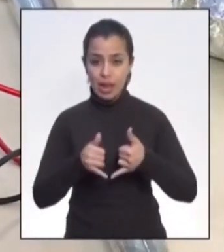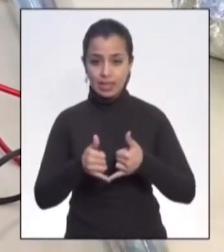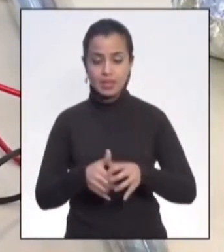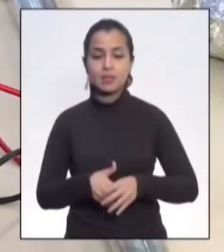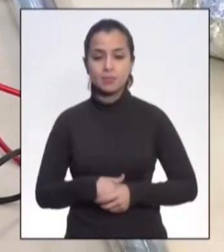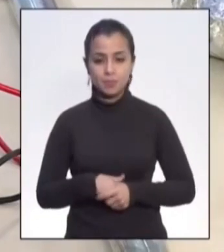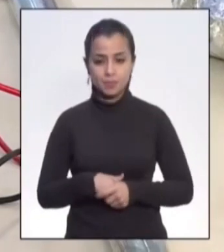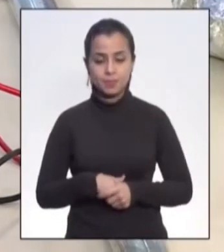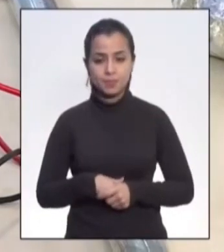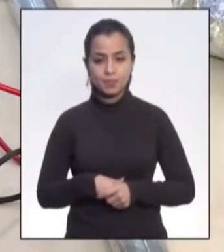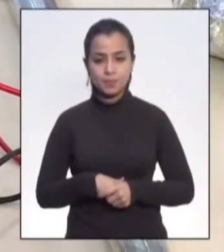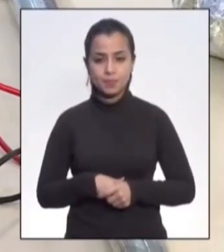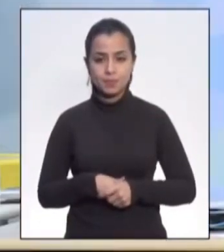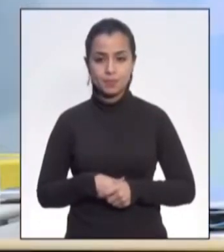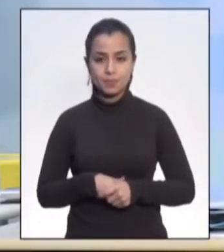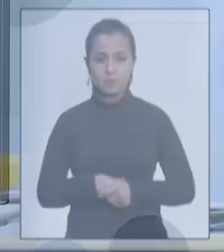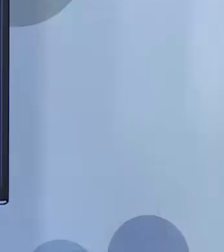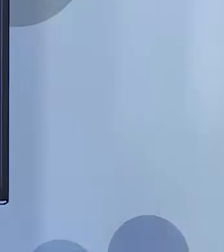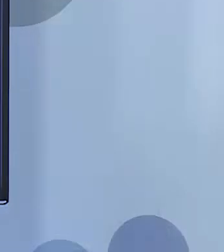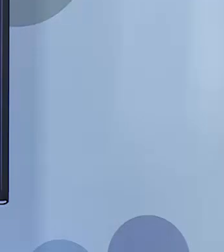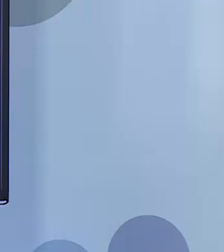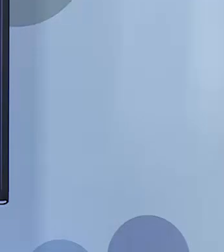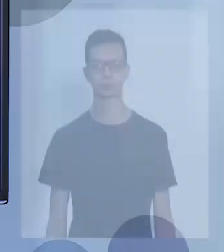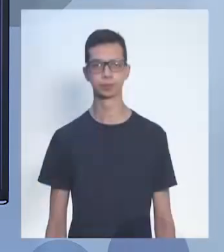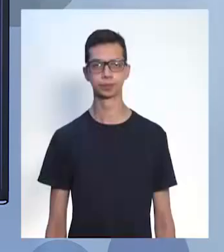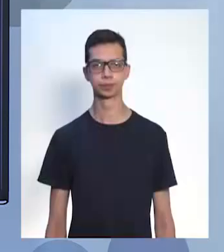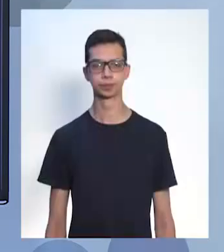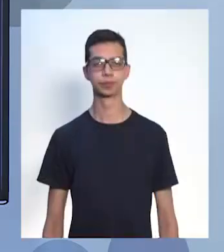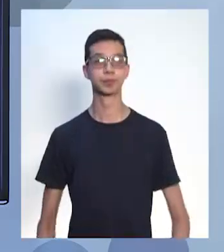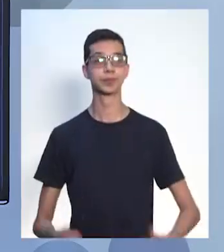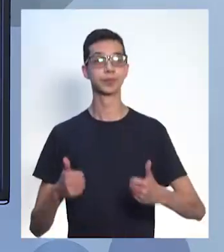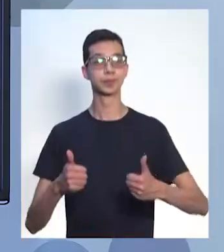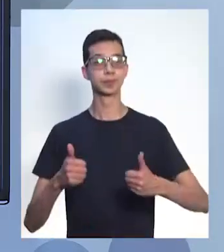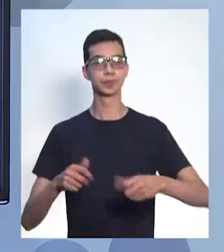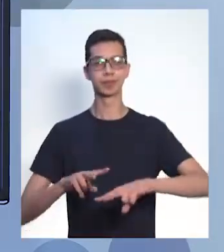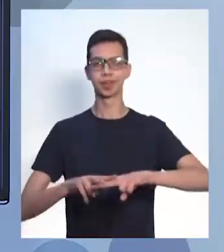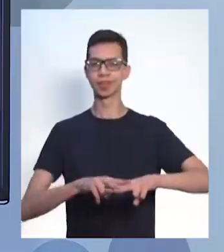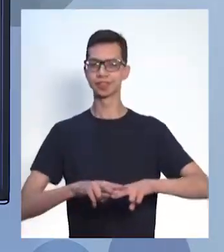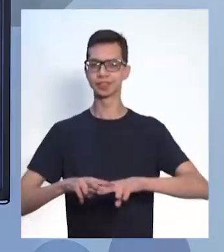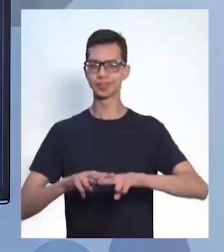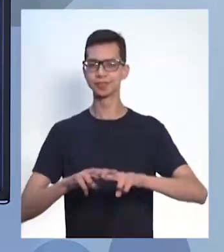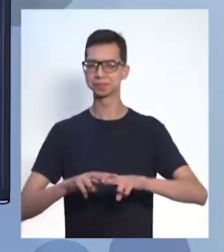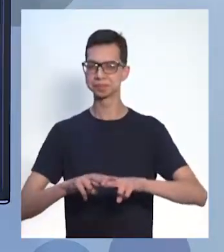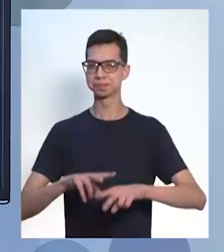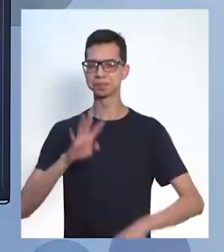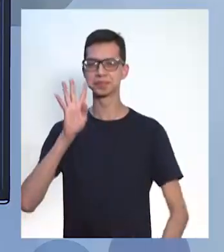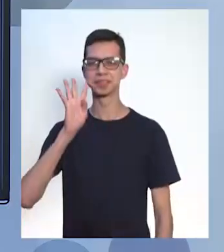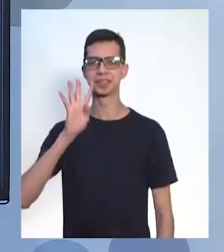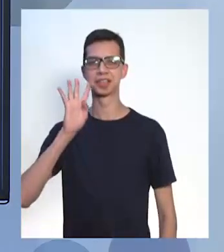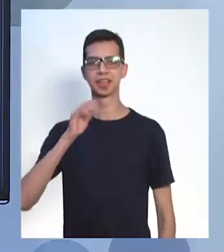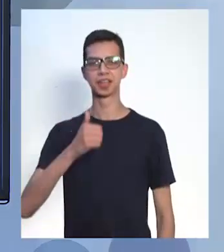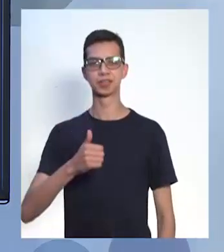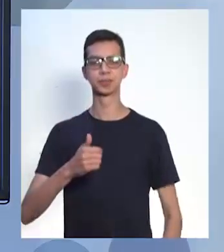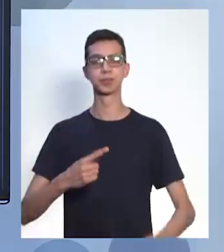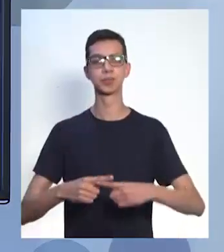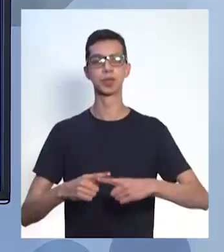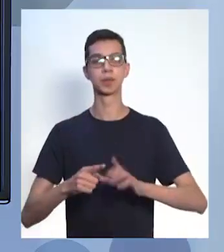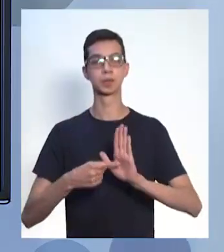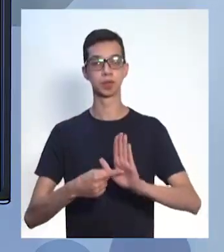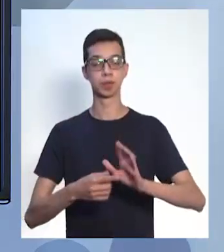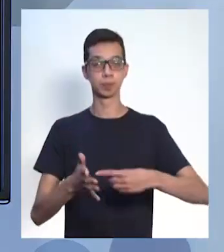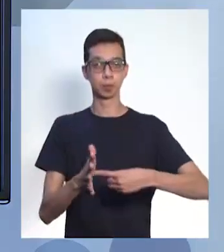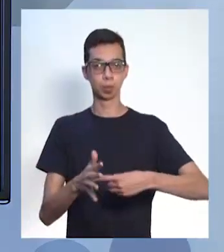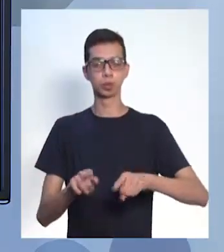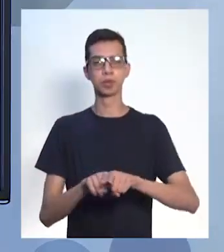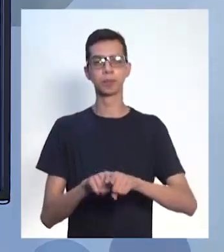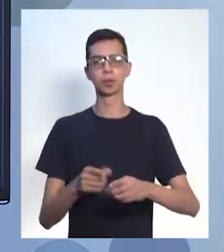elétrica atravessando ou percorrendo os fios. Foi muito bom rever, né? Legal, né? Bacana. O funcionamento do motor, o gerador. A gente fez